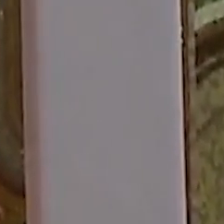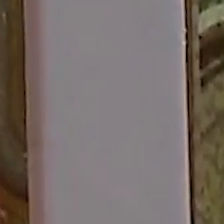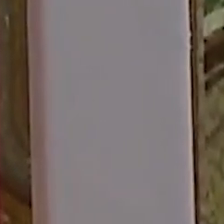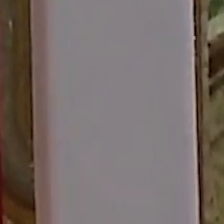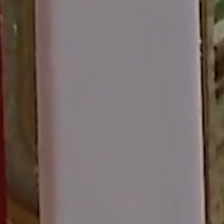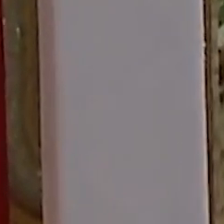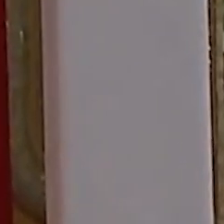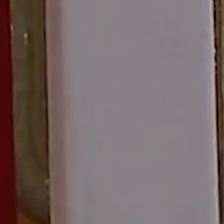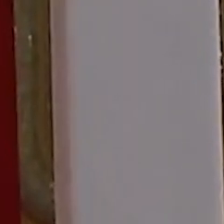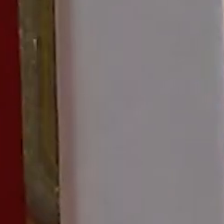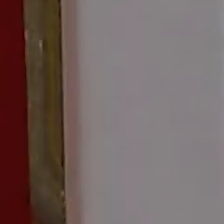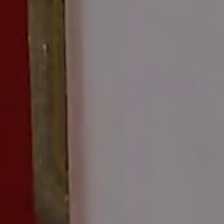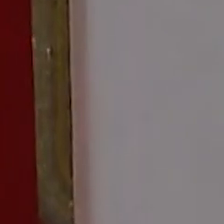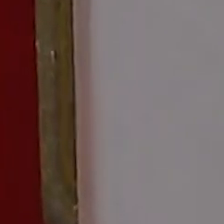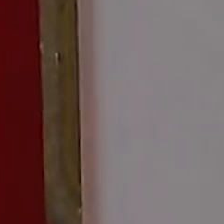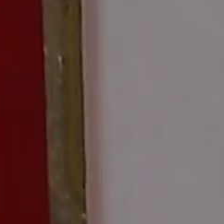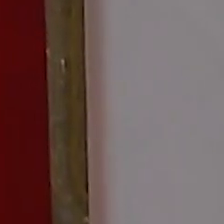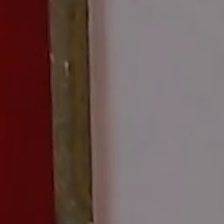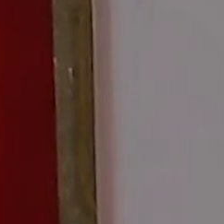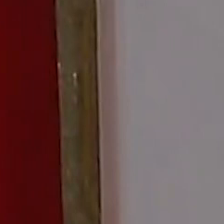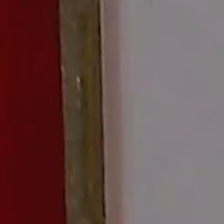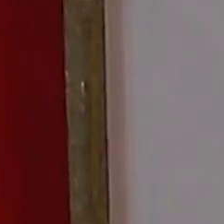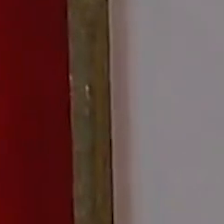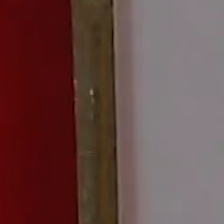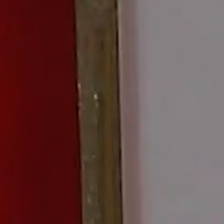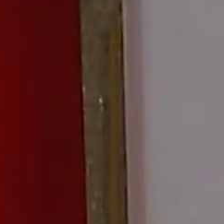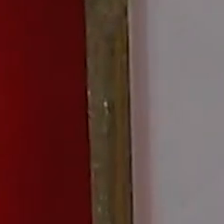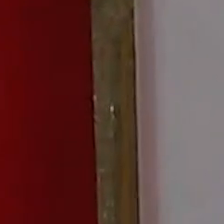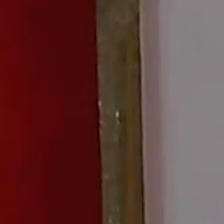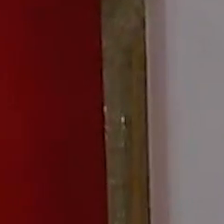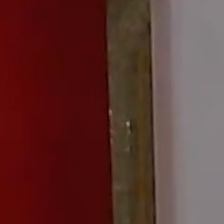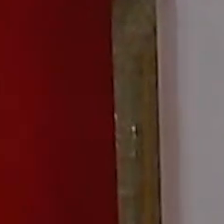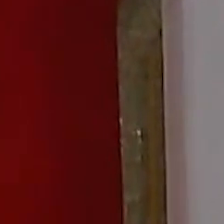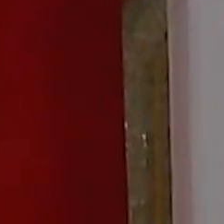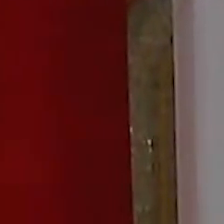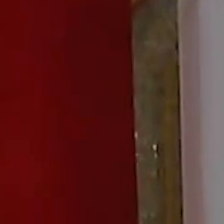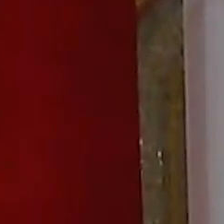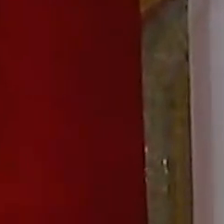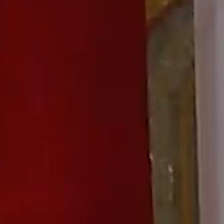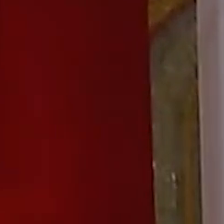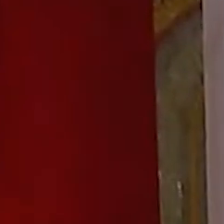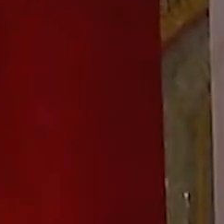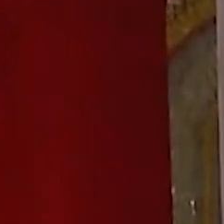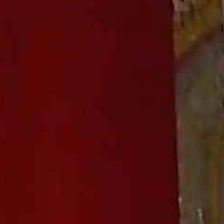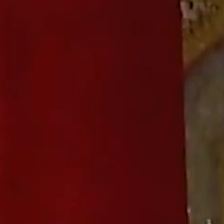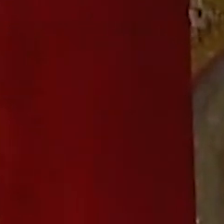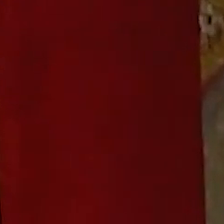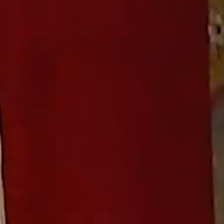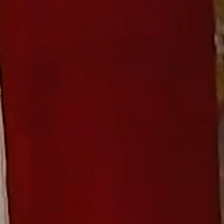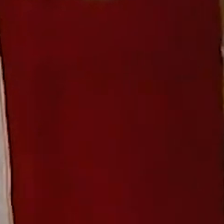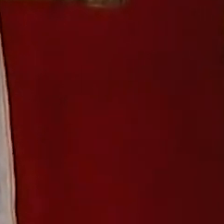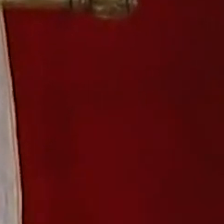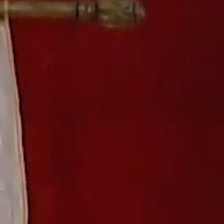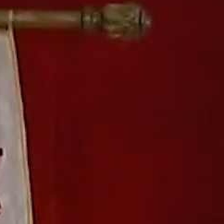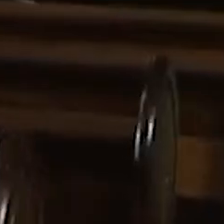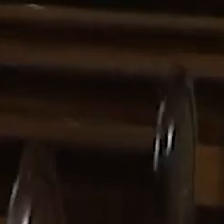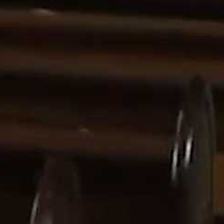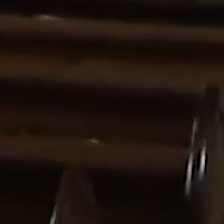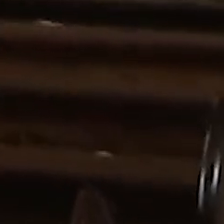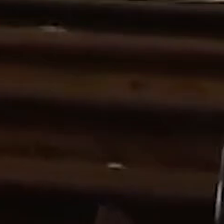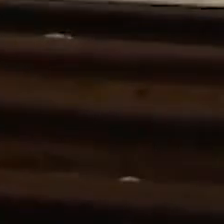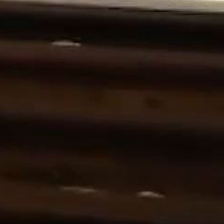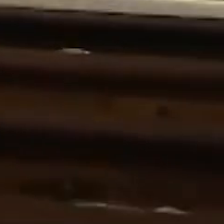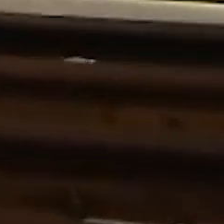vem, dai-nos esse novo Pentecostes, Senhor. Mais uma vez, peça, eu quero fazer